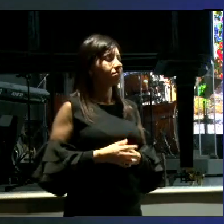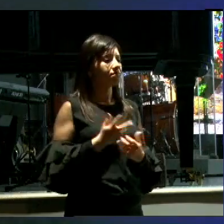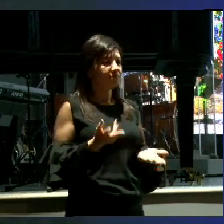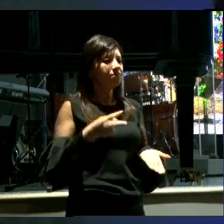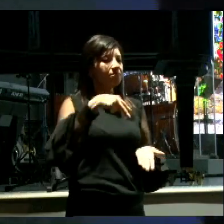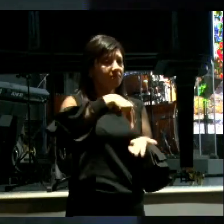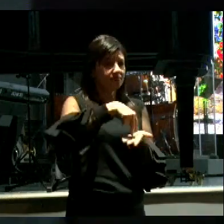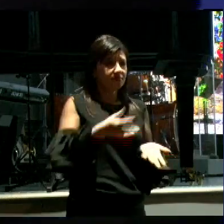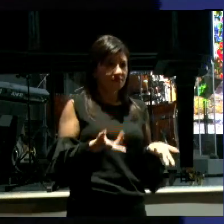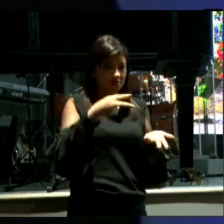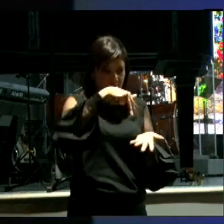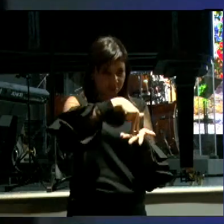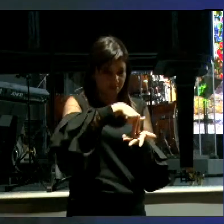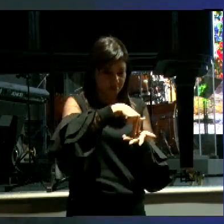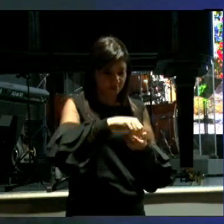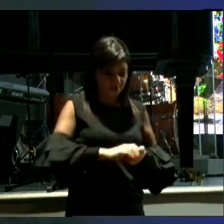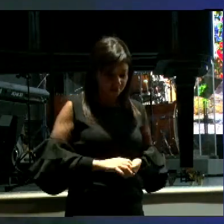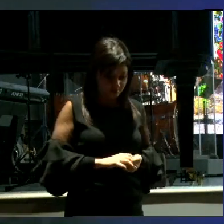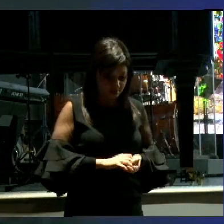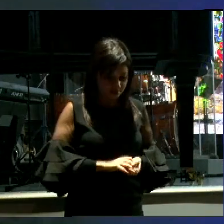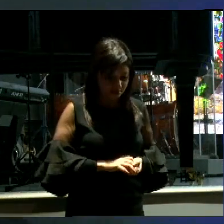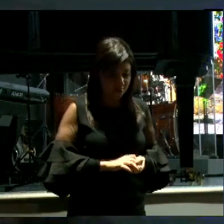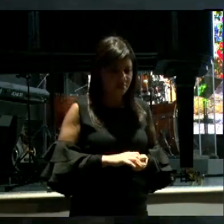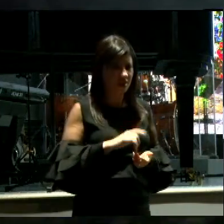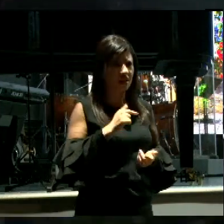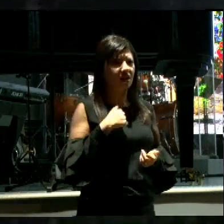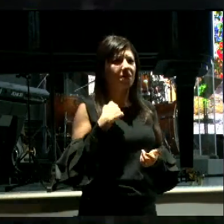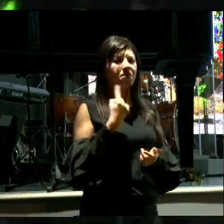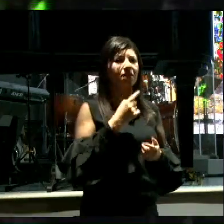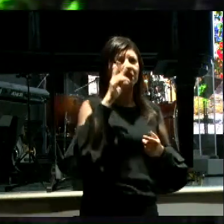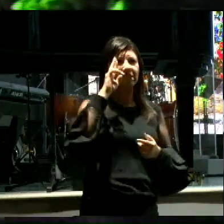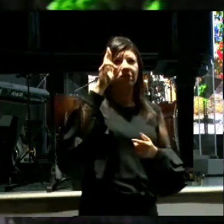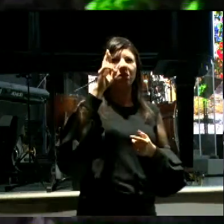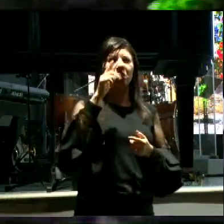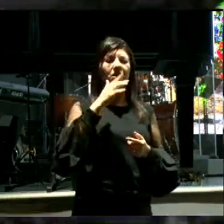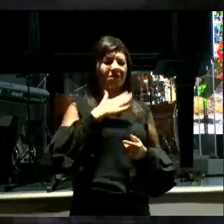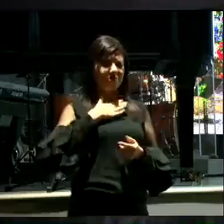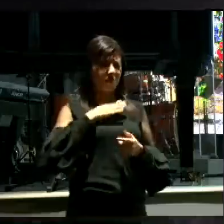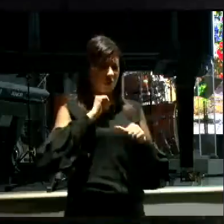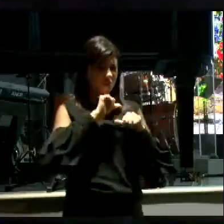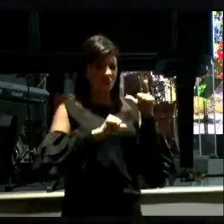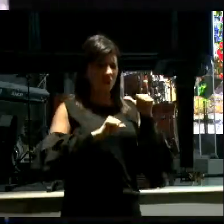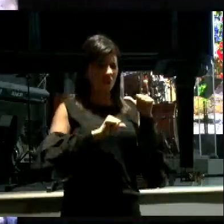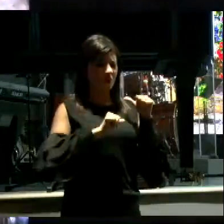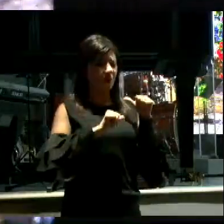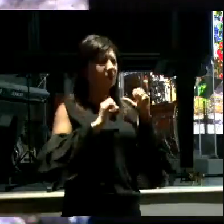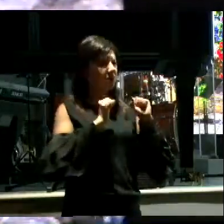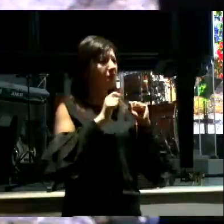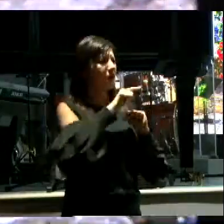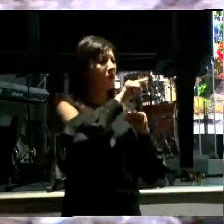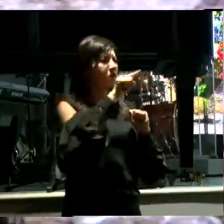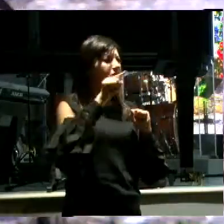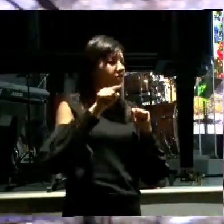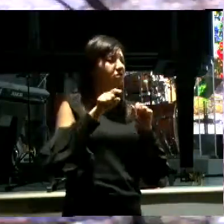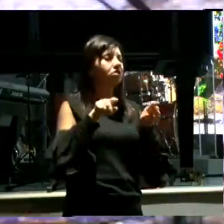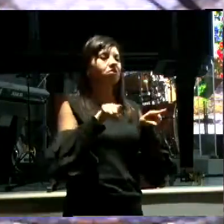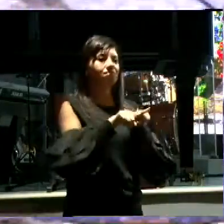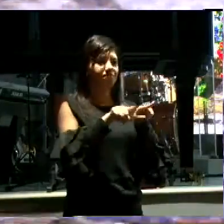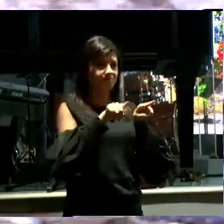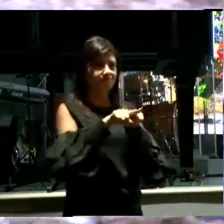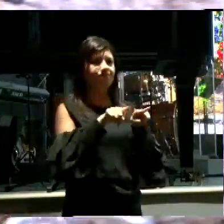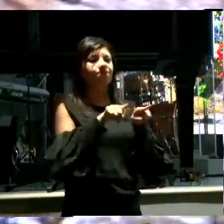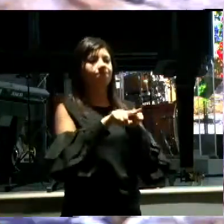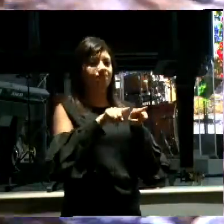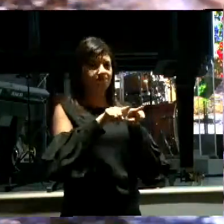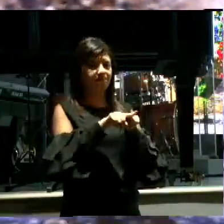fiz. Mas o Senhor me mudou. E eu tenho certeza que Ele quer mudar muitas vidas aqui. E se você tem